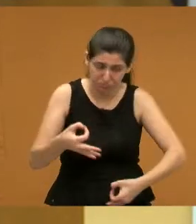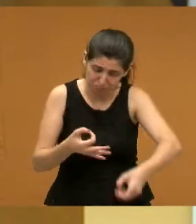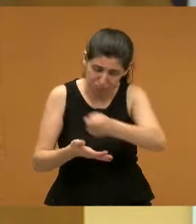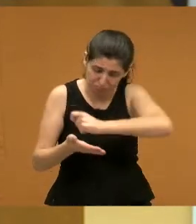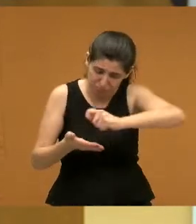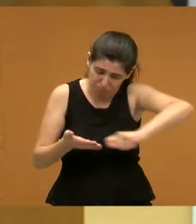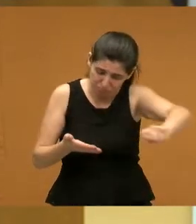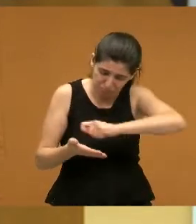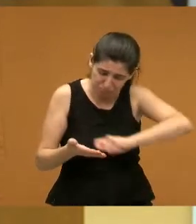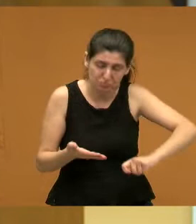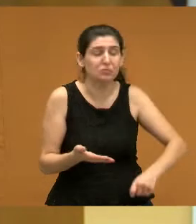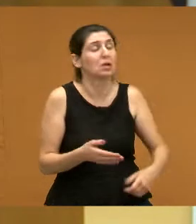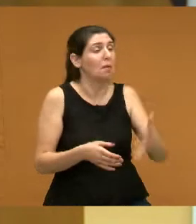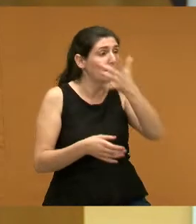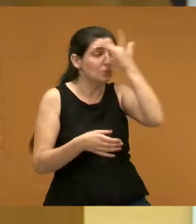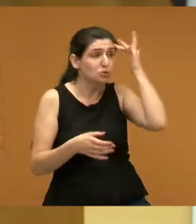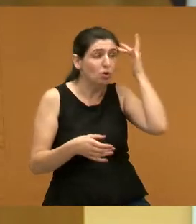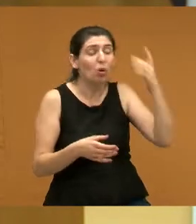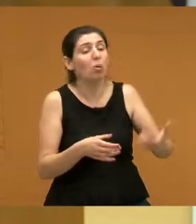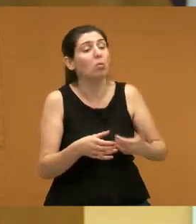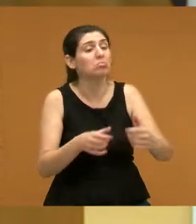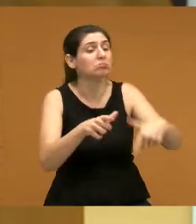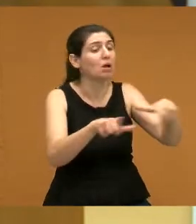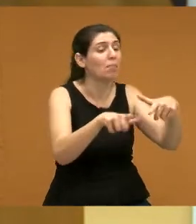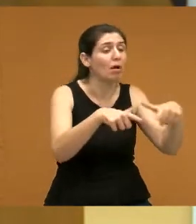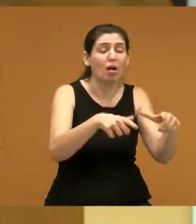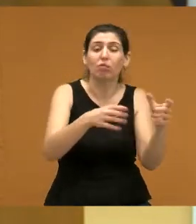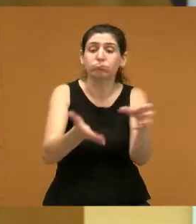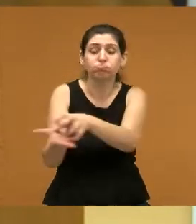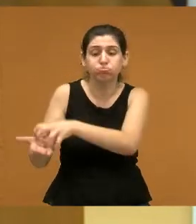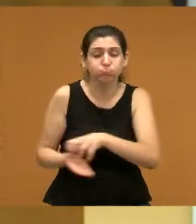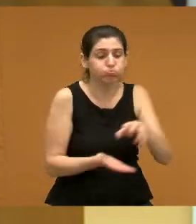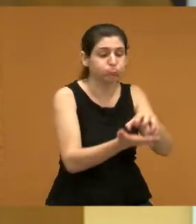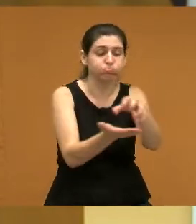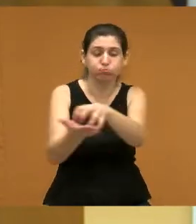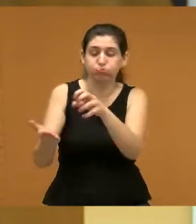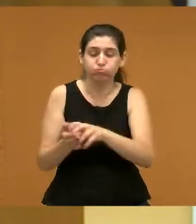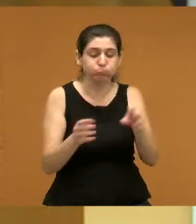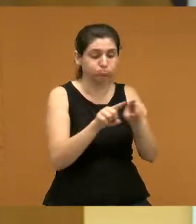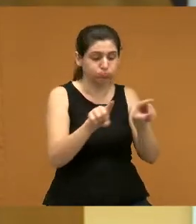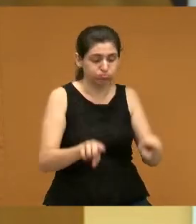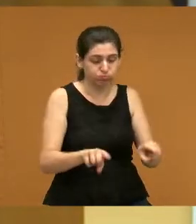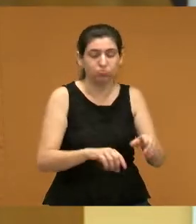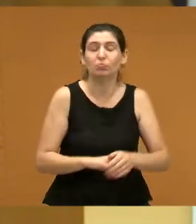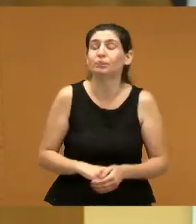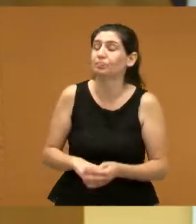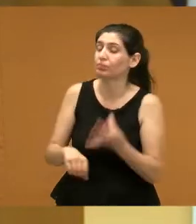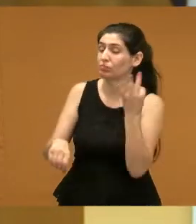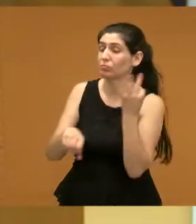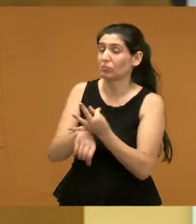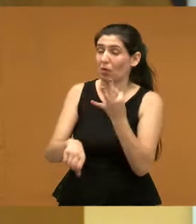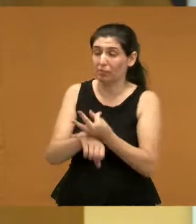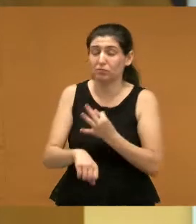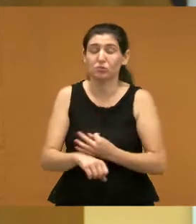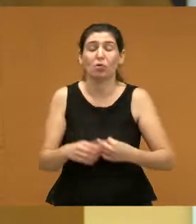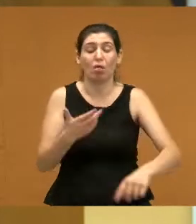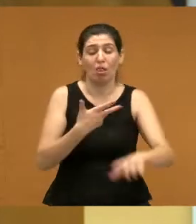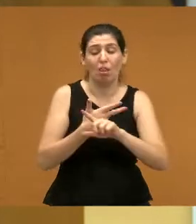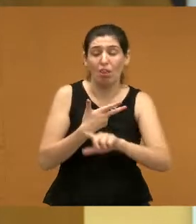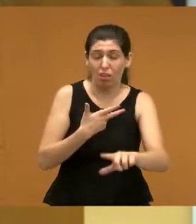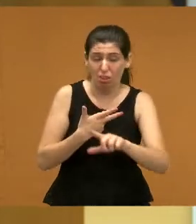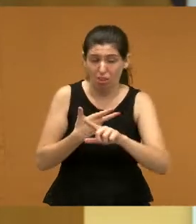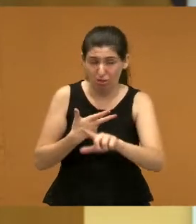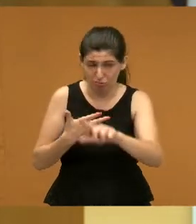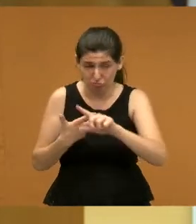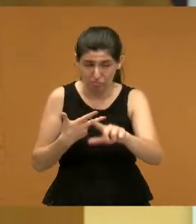das atribuições dos cargos em comissão, foram utilizadas as técnicas legislativa e conteúdo